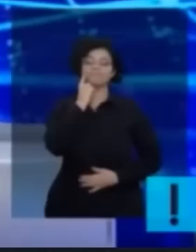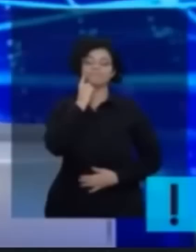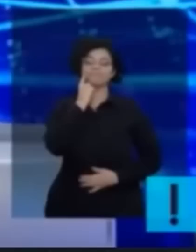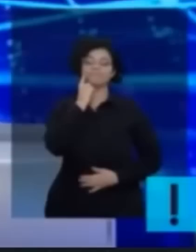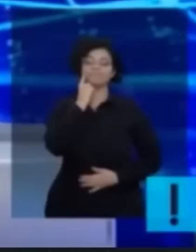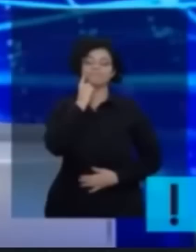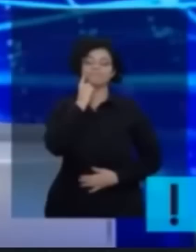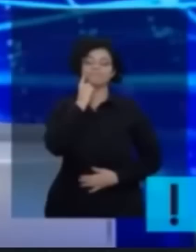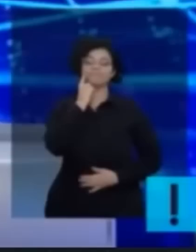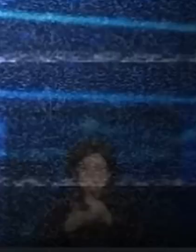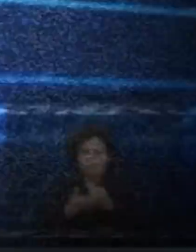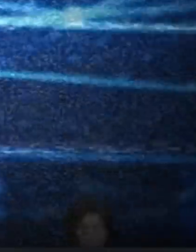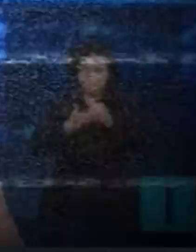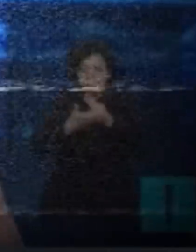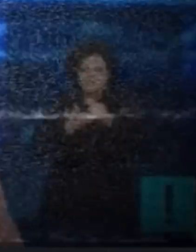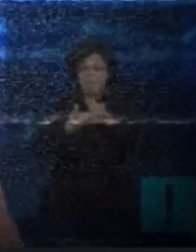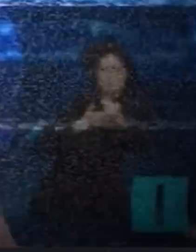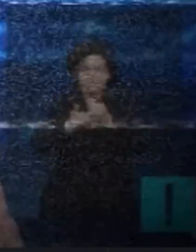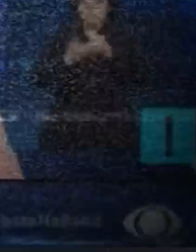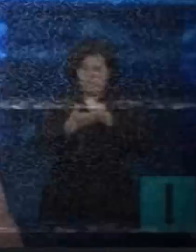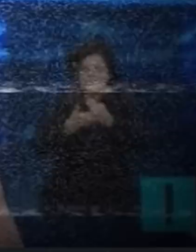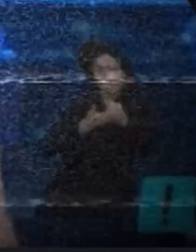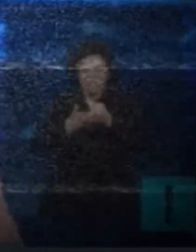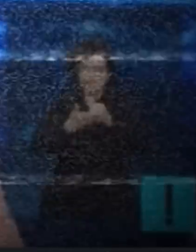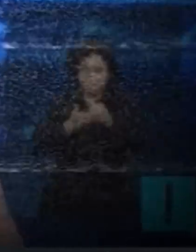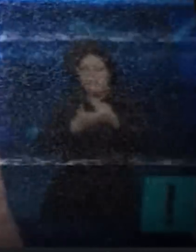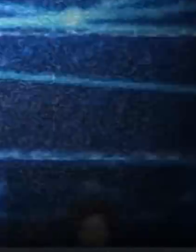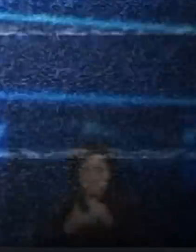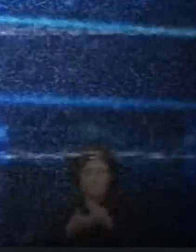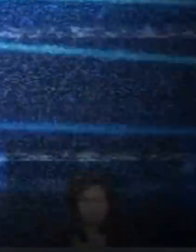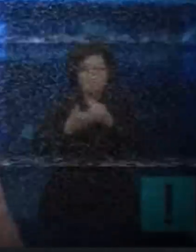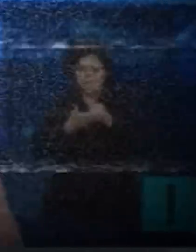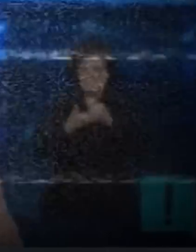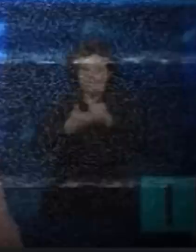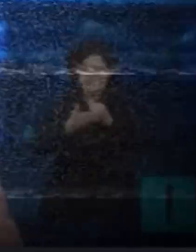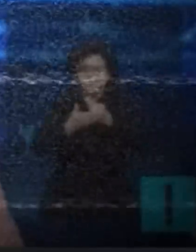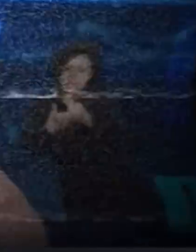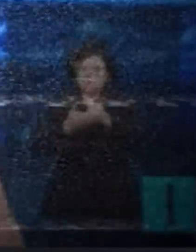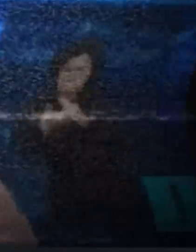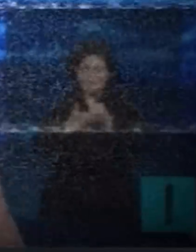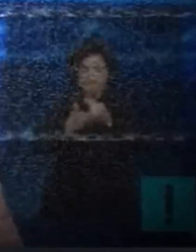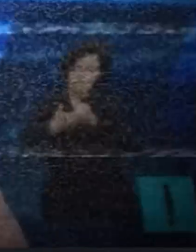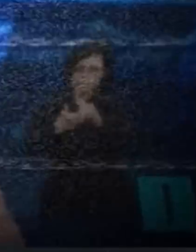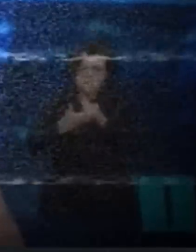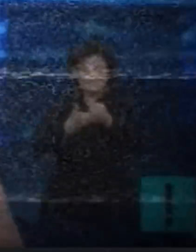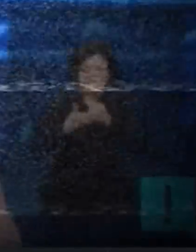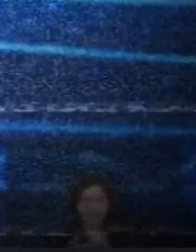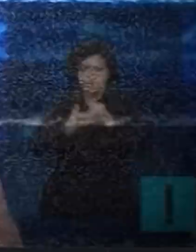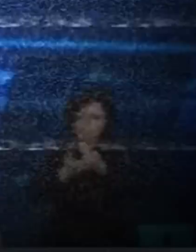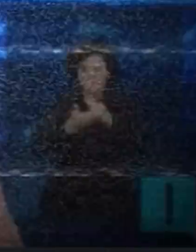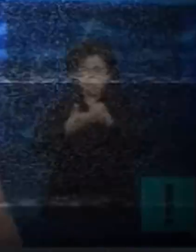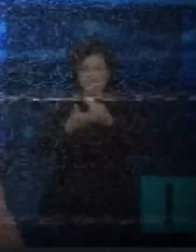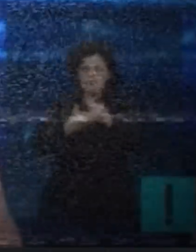o seu comentário aqui é muito importante pro canal. E também aquele joinha que ajuda aí a divulgar o canal aqui